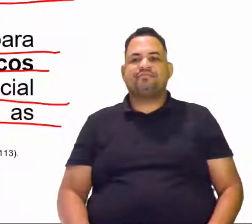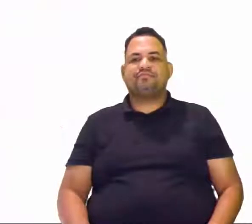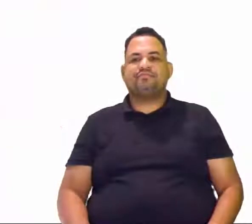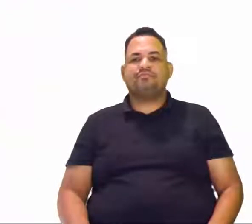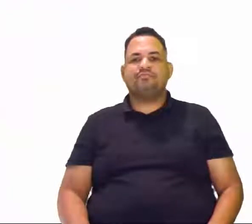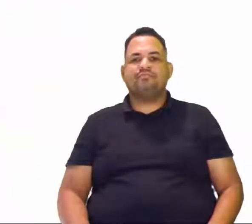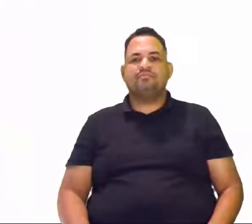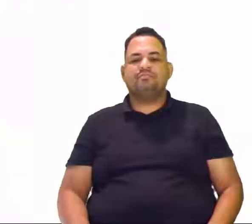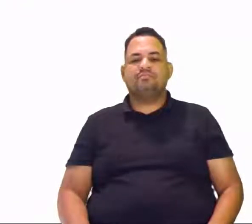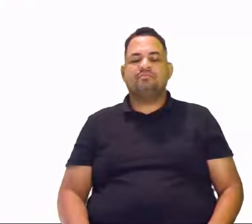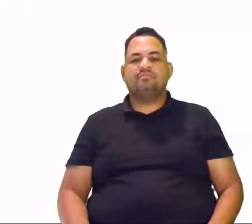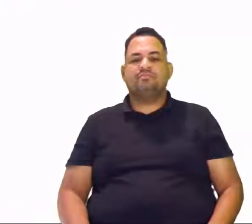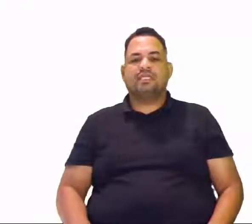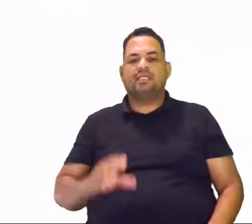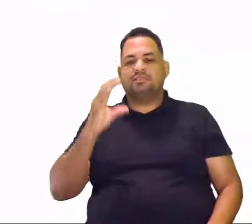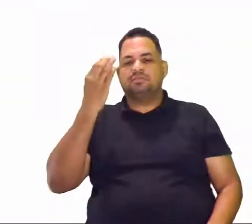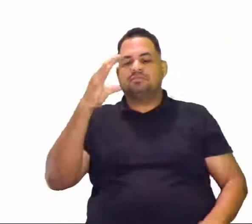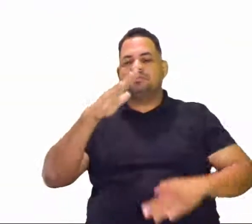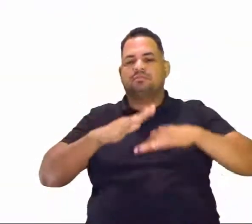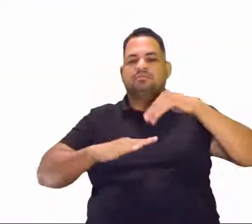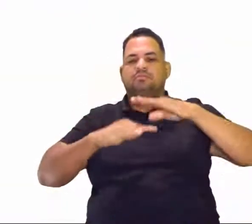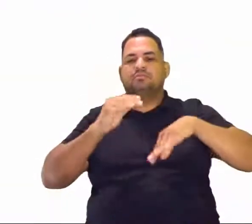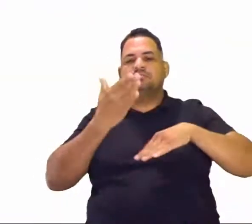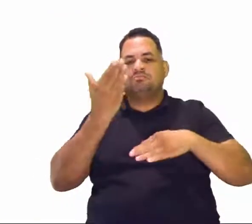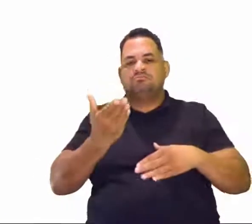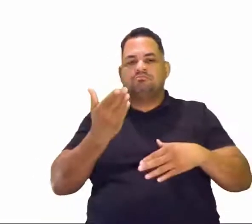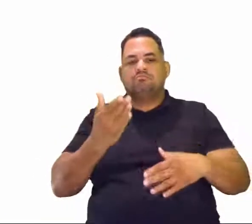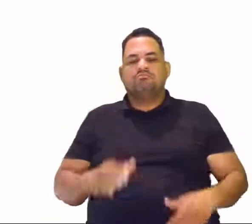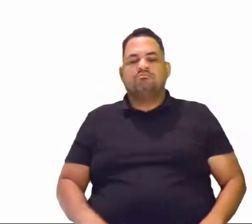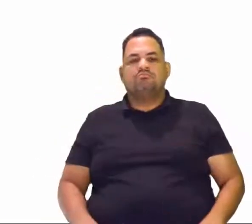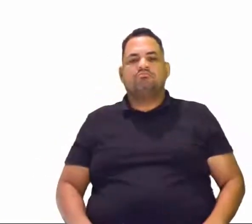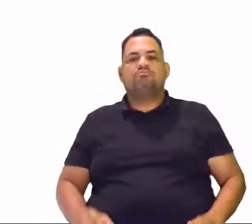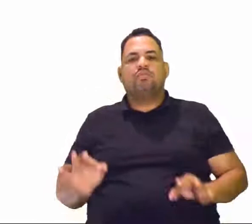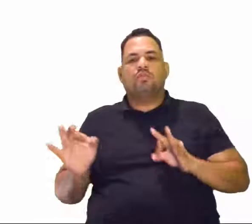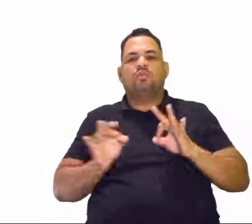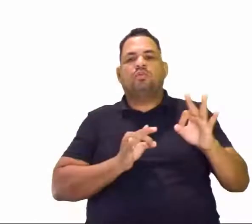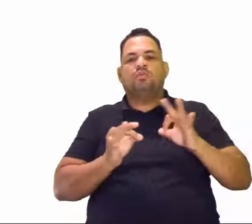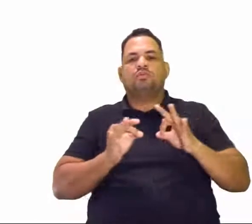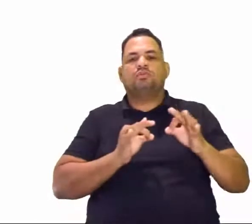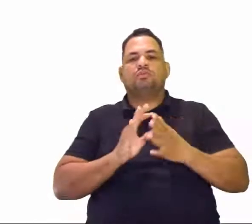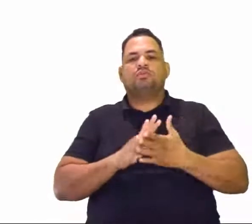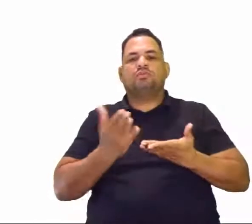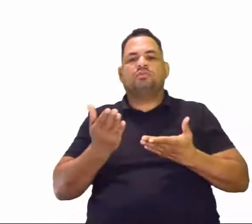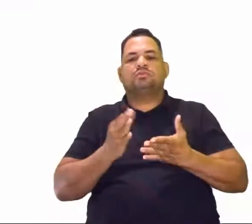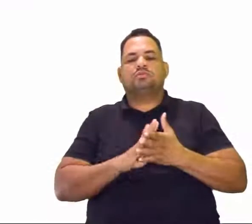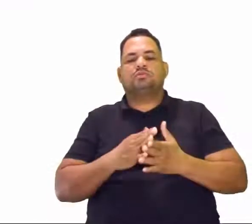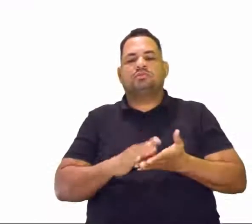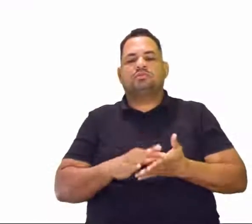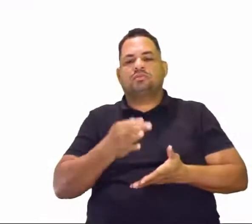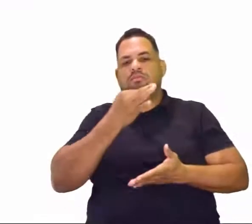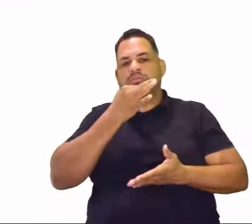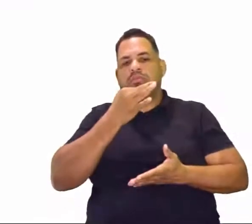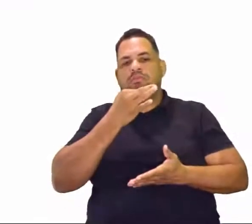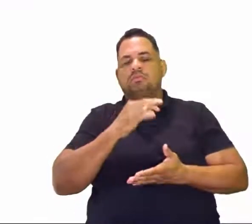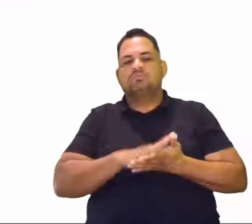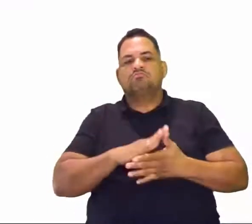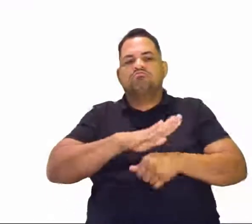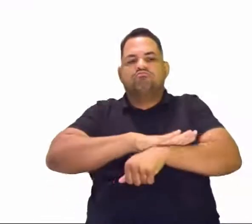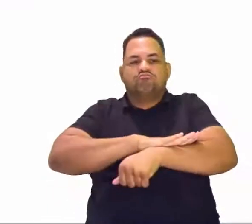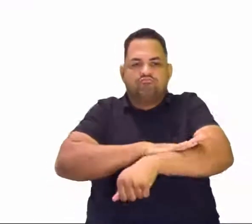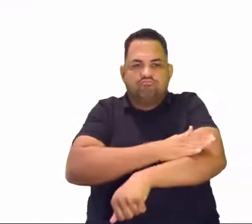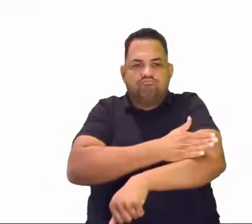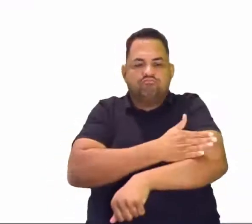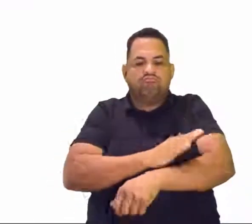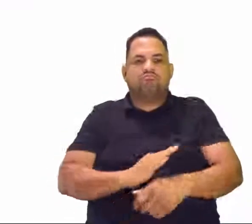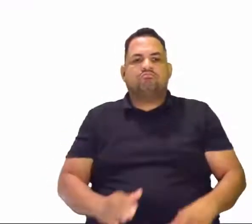esses cientistas da época o baixaram a consolidar esse discurso preconceituoso né e racista